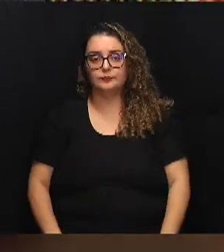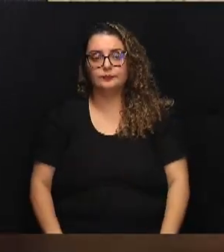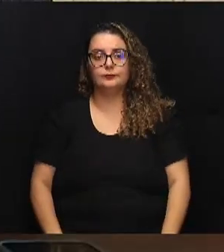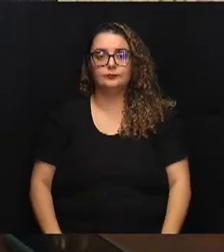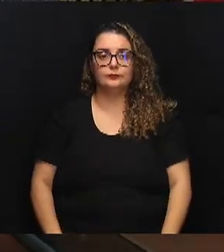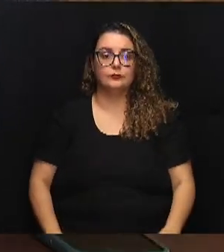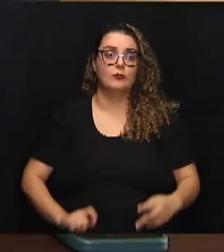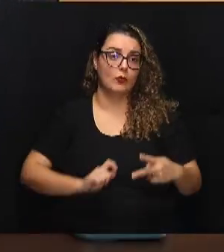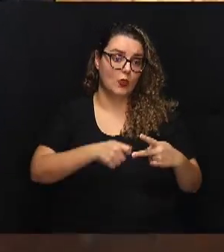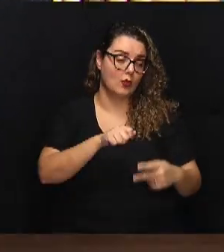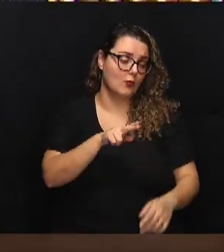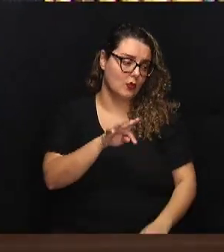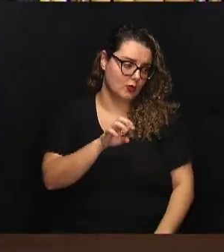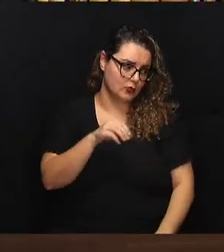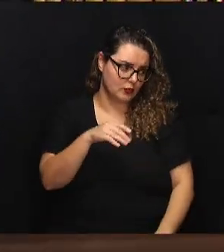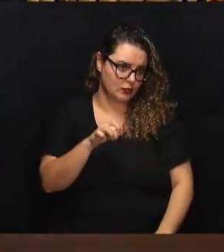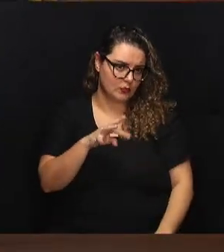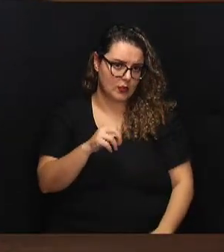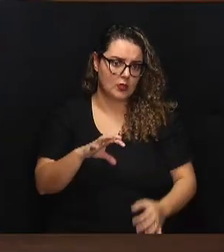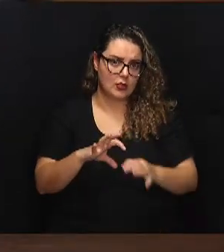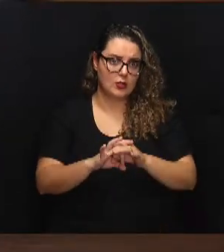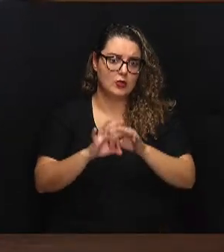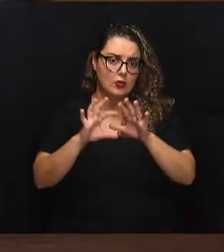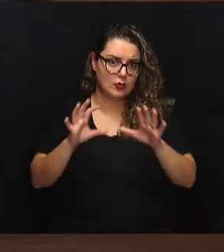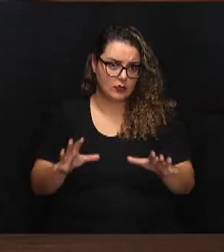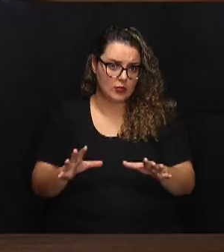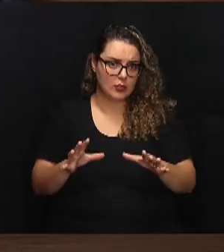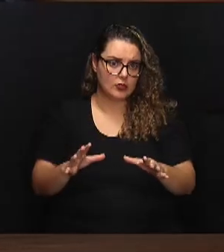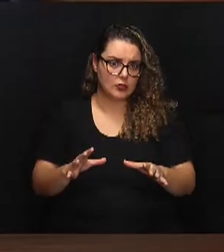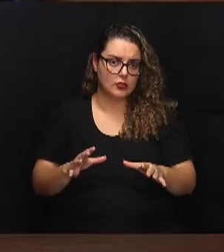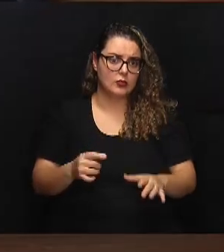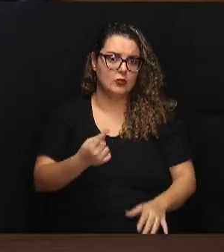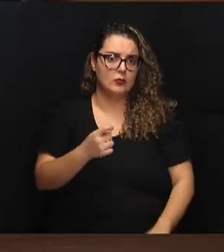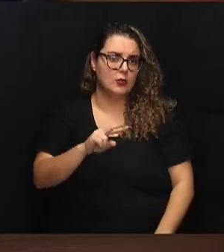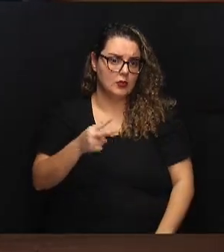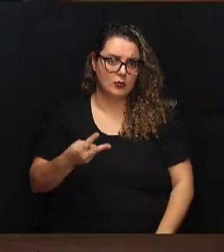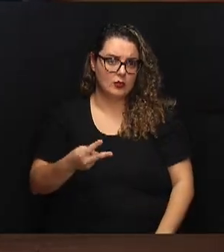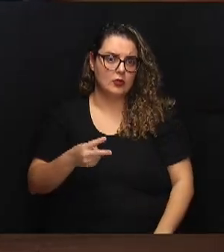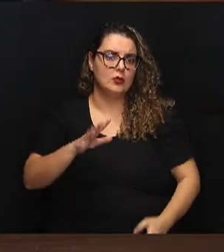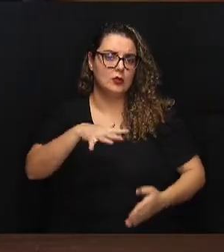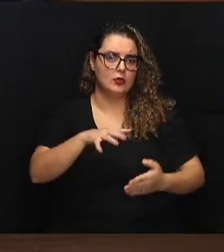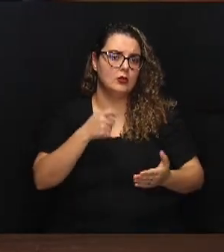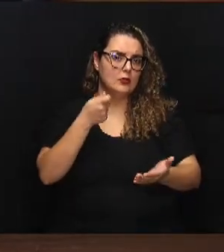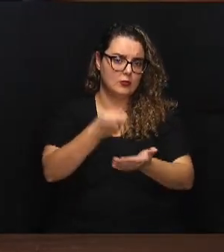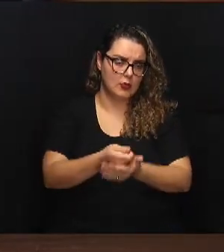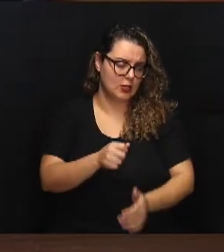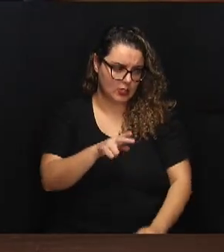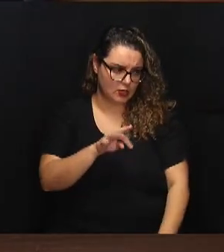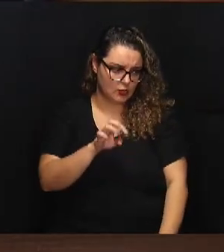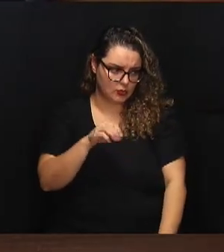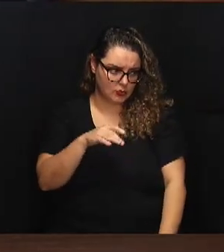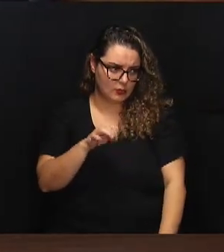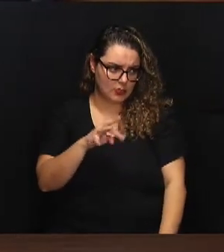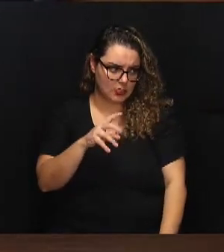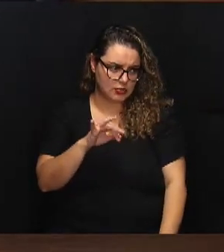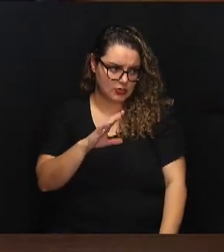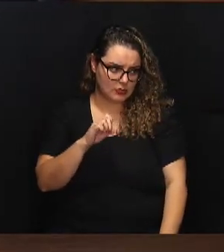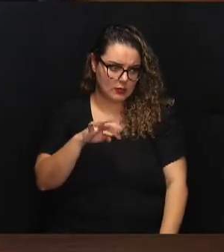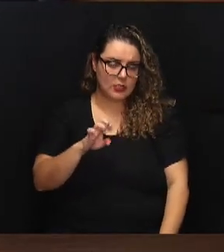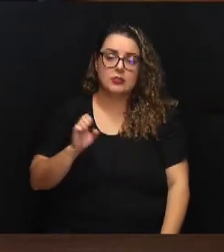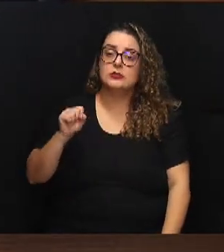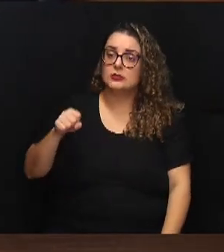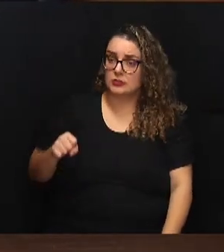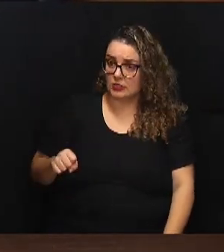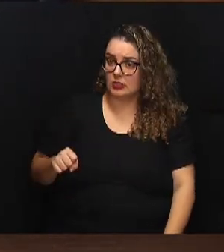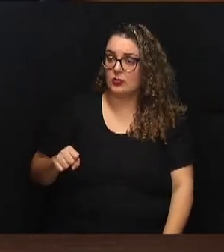o Pix automático, o usuário autoriza a cobrança uma única vez e as contas são pagas automaticamente? Sim, vão ocorrer